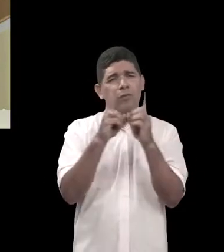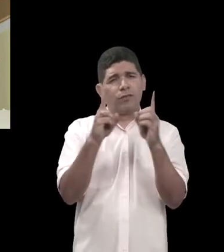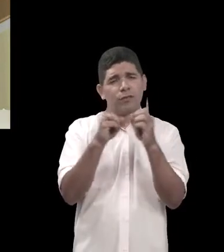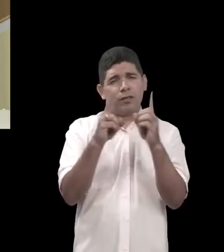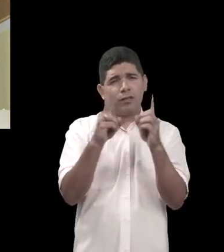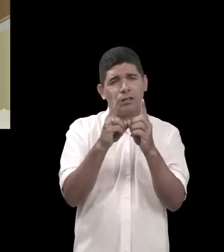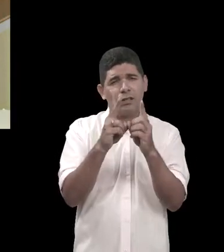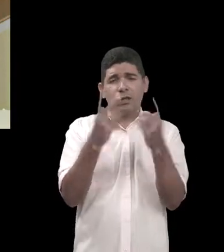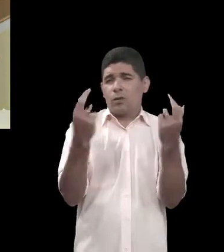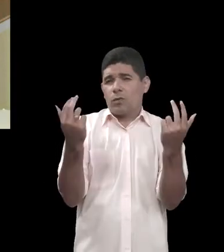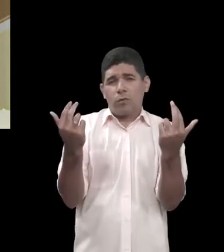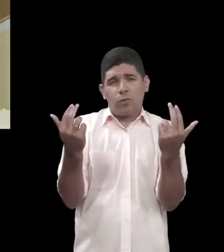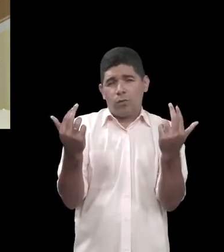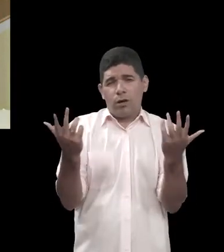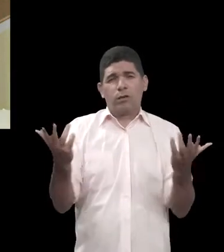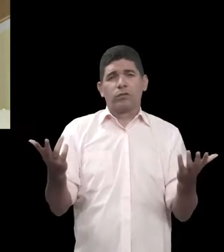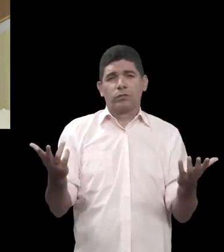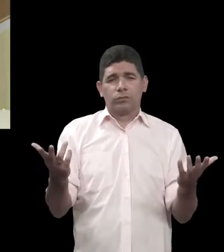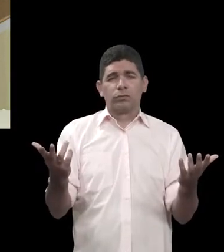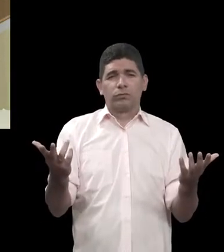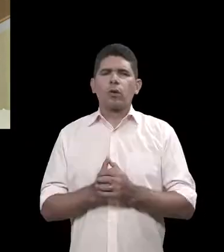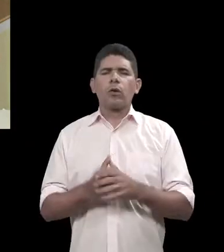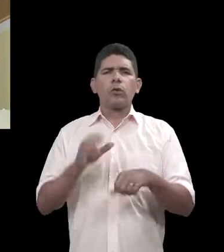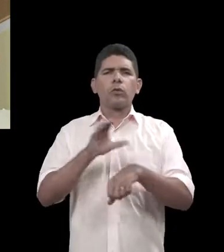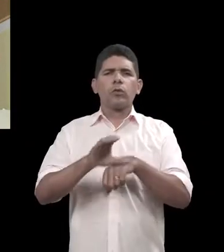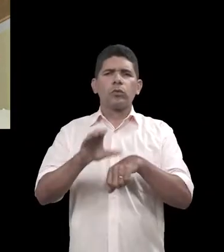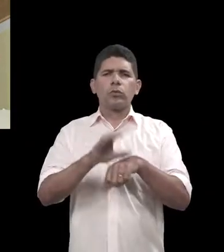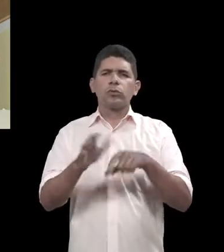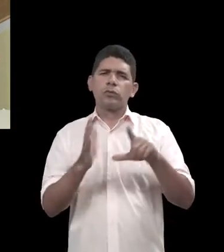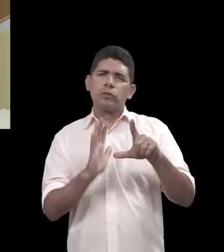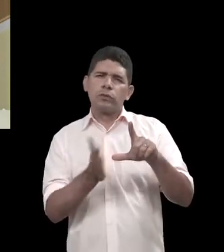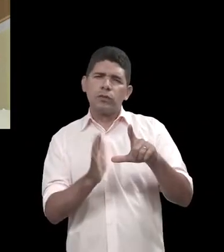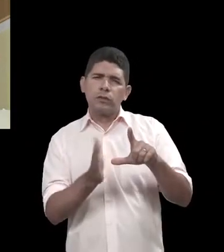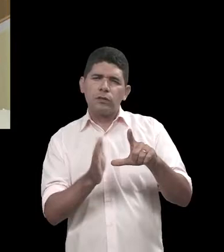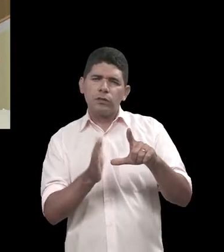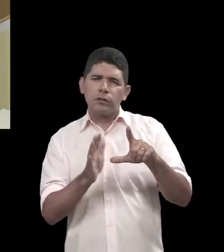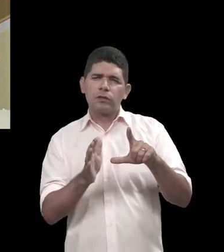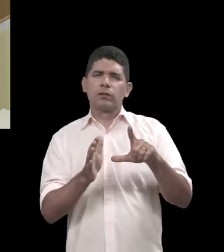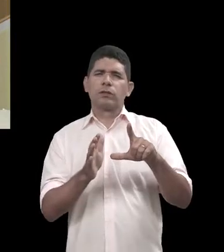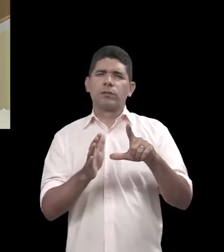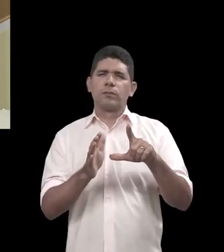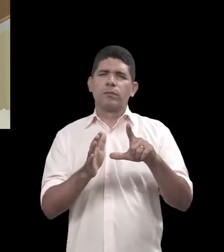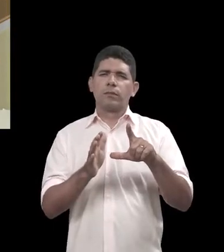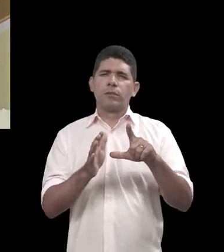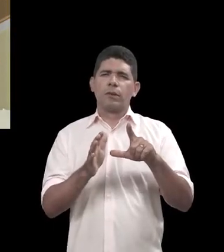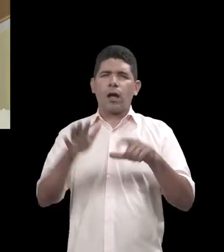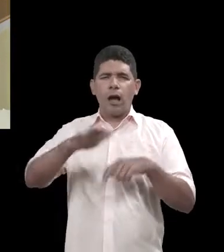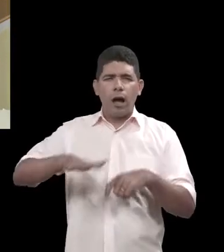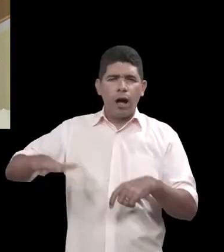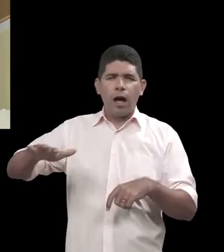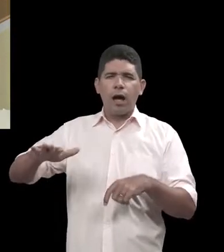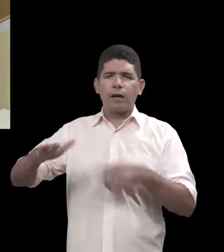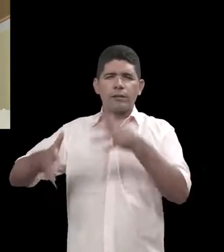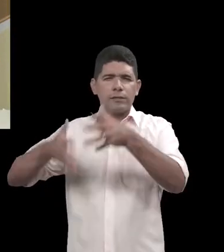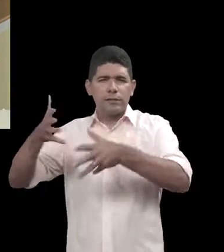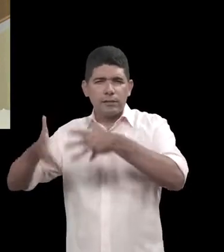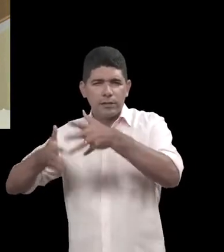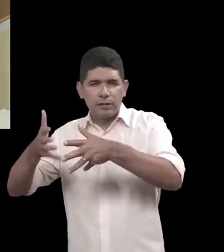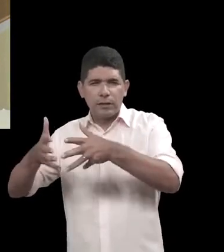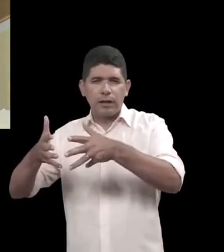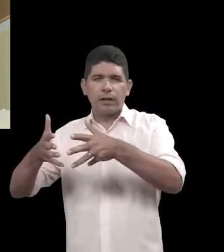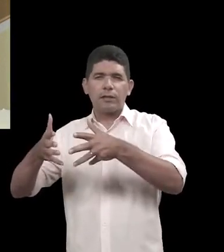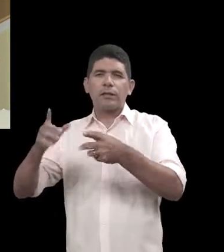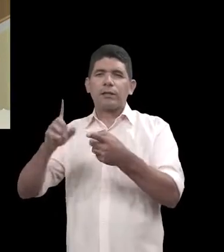objeto, né, de estudo também, é a língua de instrução. O curso acontece todo em língua de sinais. Então, todas as disciplinas